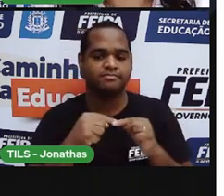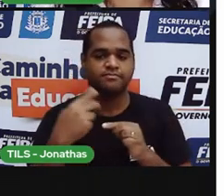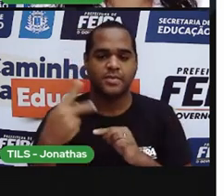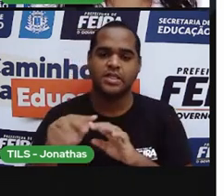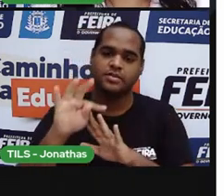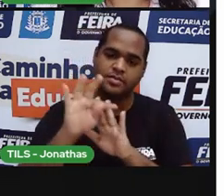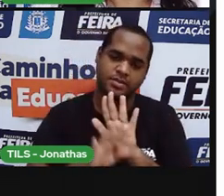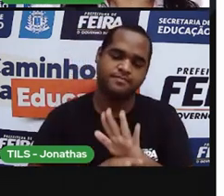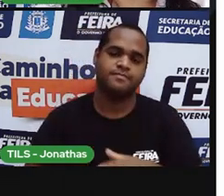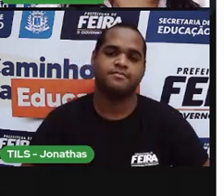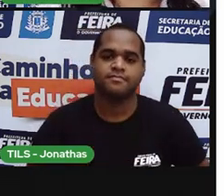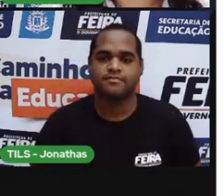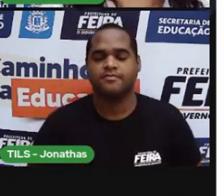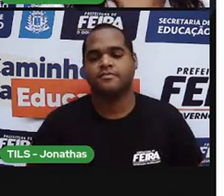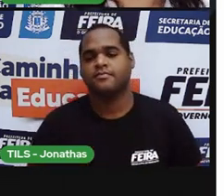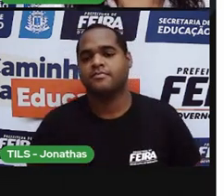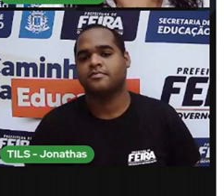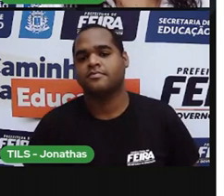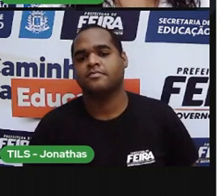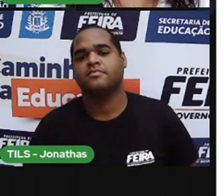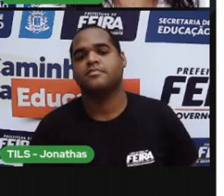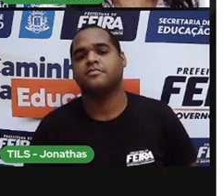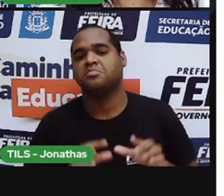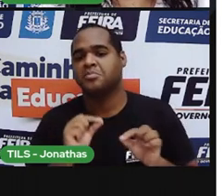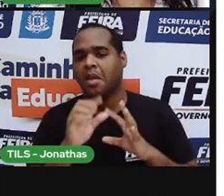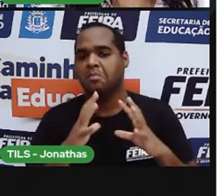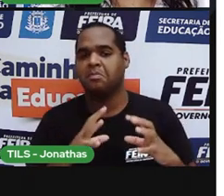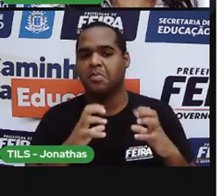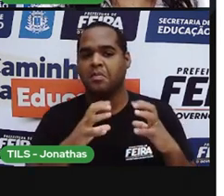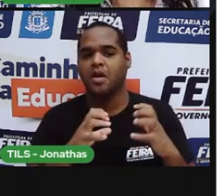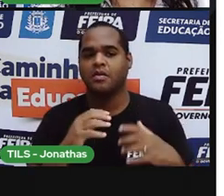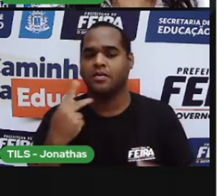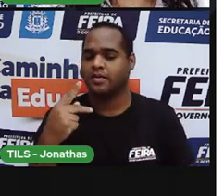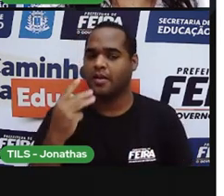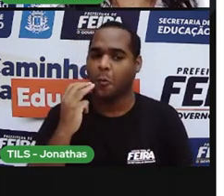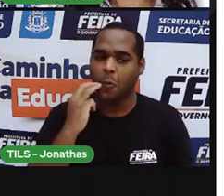bom? Quem brigou com a Rosa?